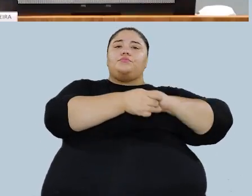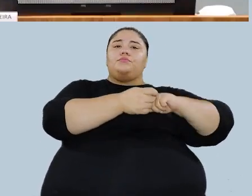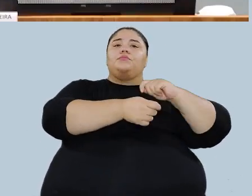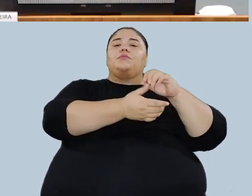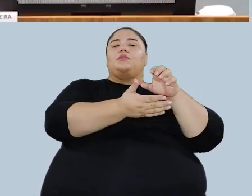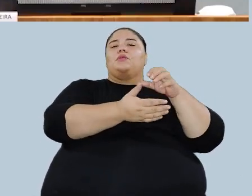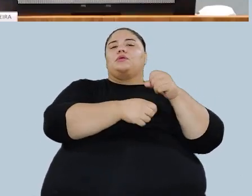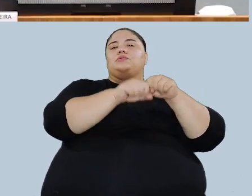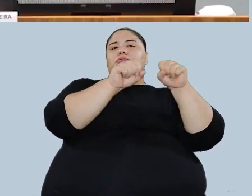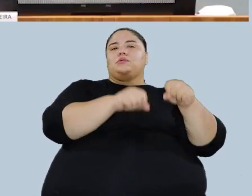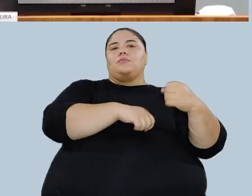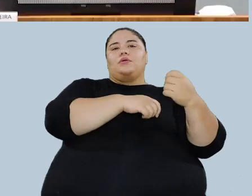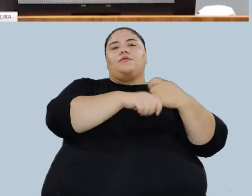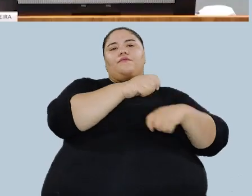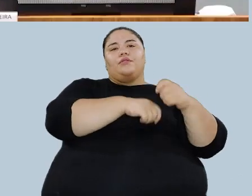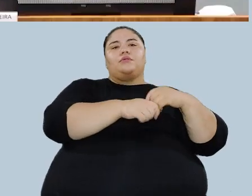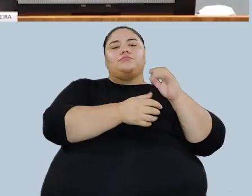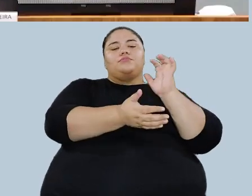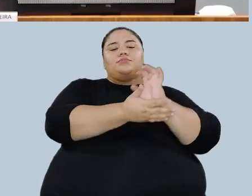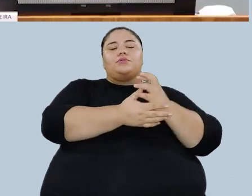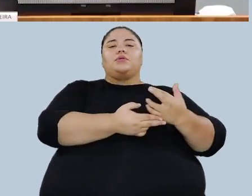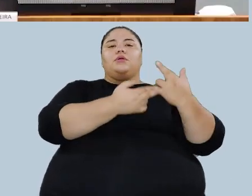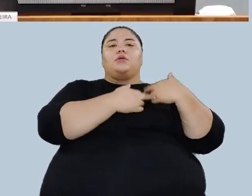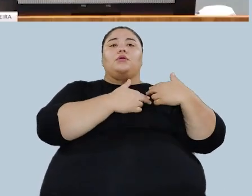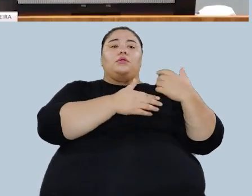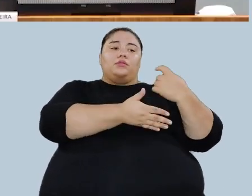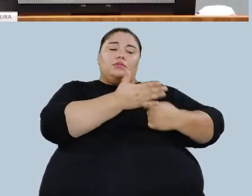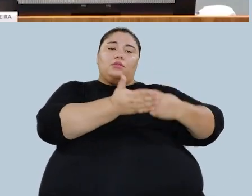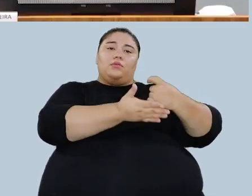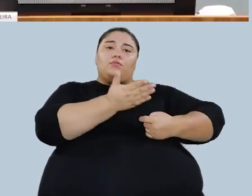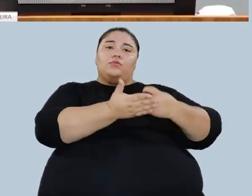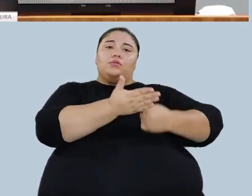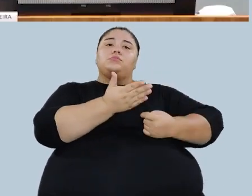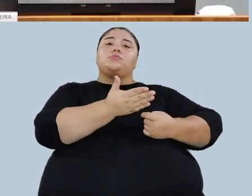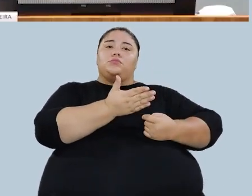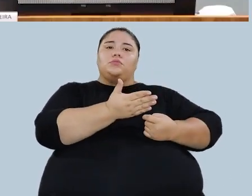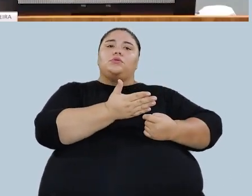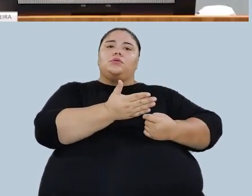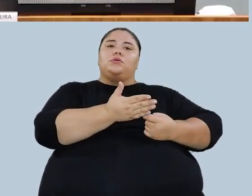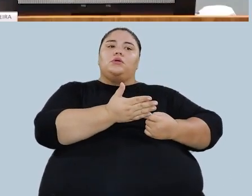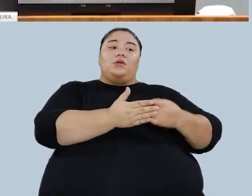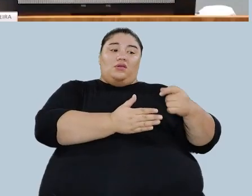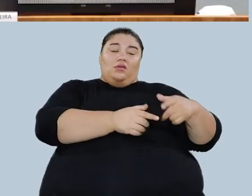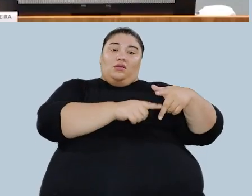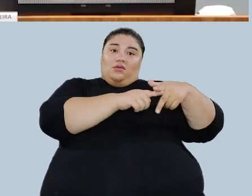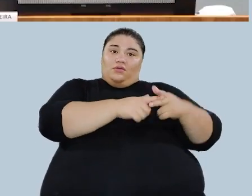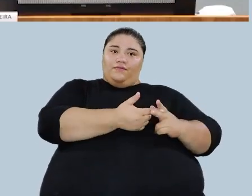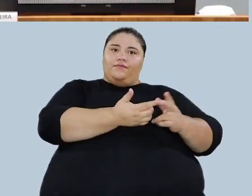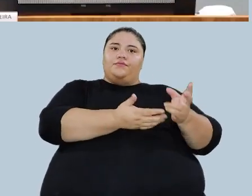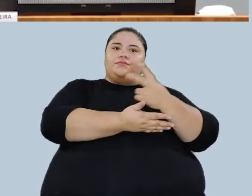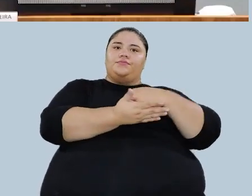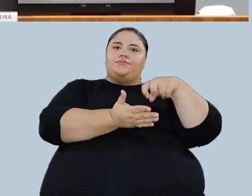né, assumindo aqui um regime especial de tributação na sua inteireza, né? Então, com a reforma